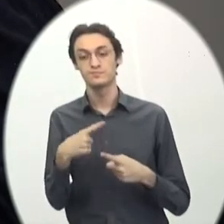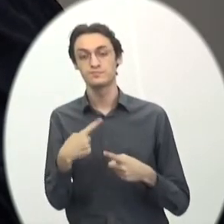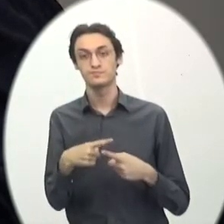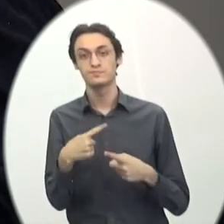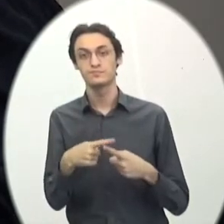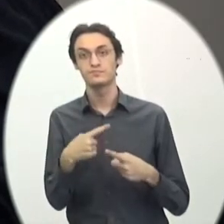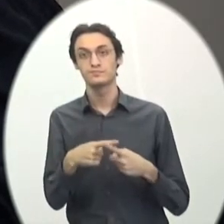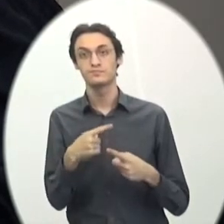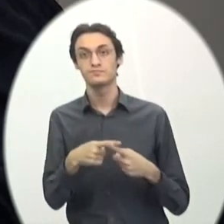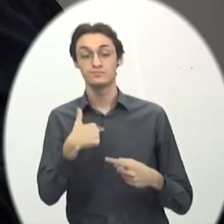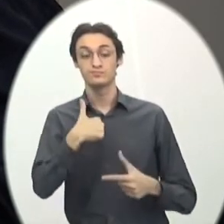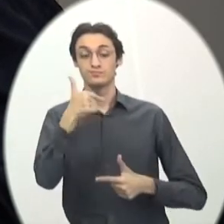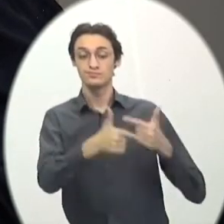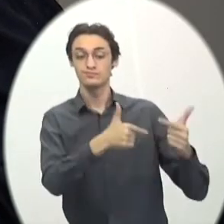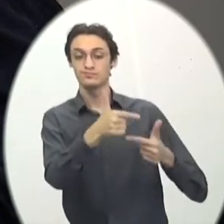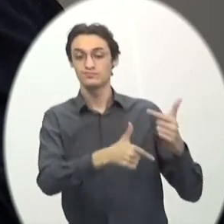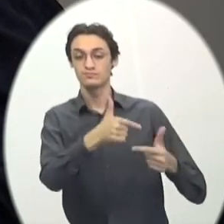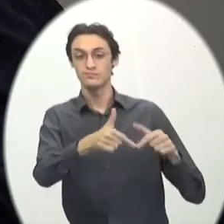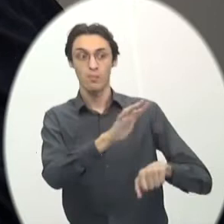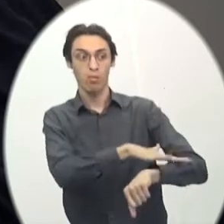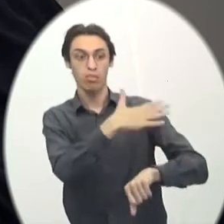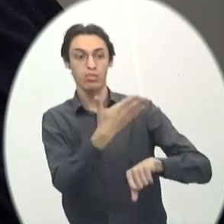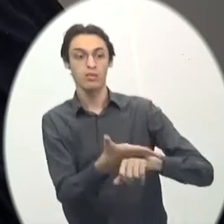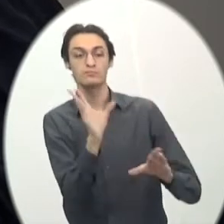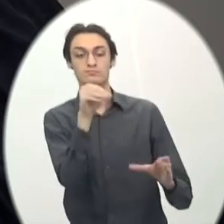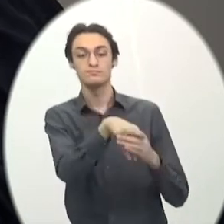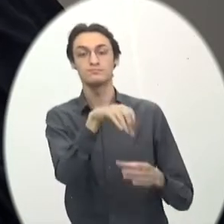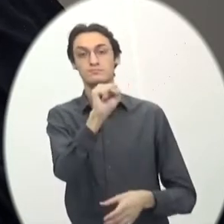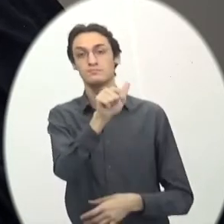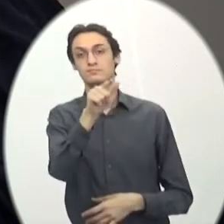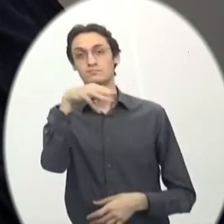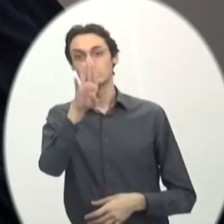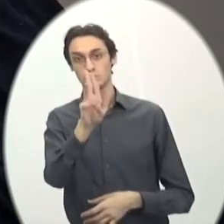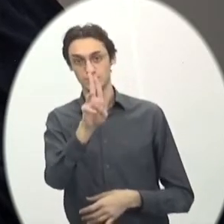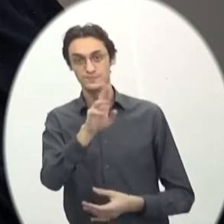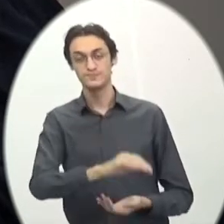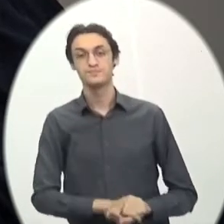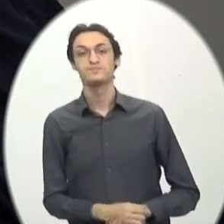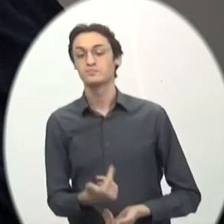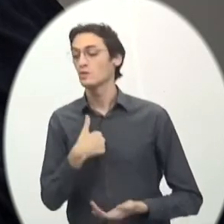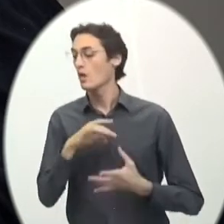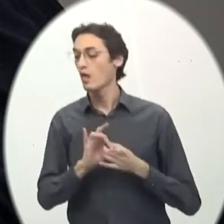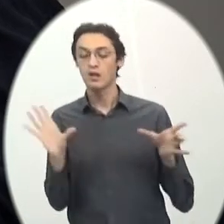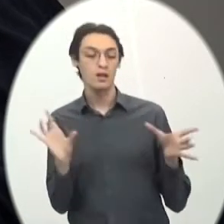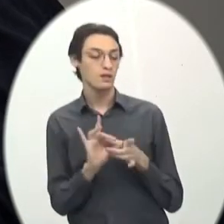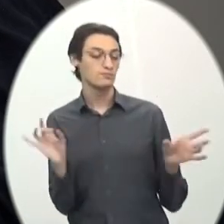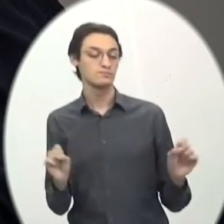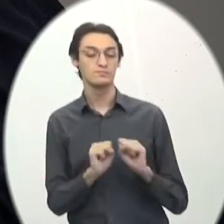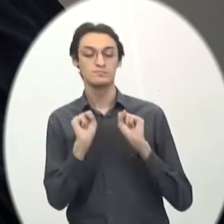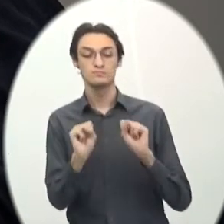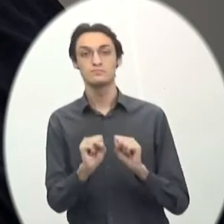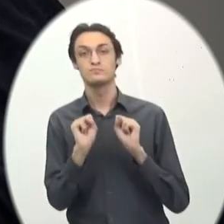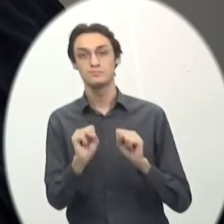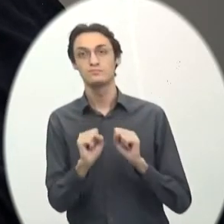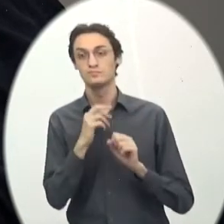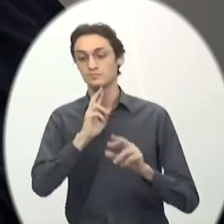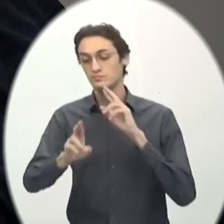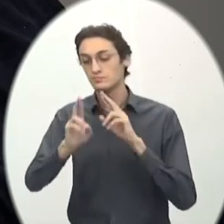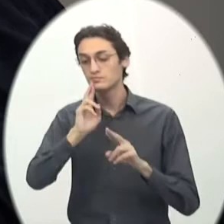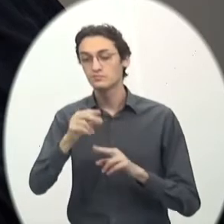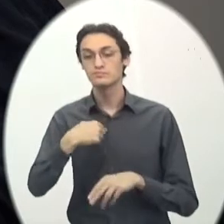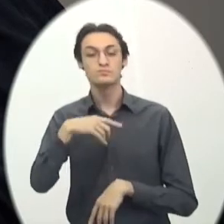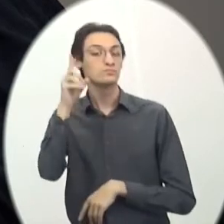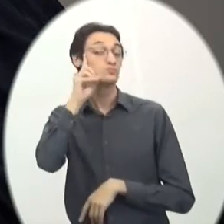do plantão que realizo no SAMU. Informo ainda que coloco-me à disposição para prestar